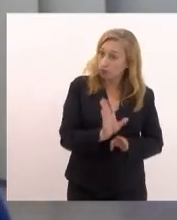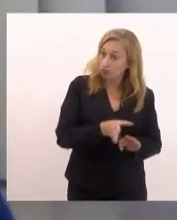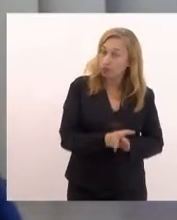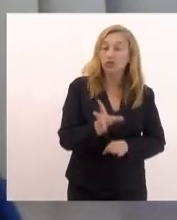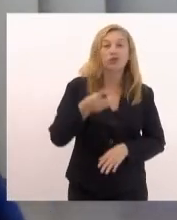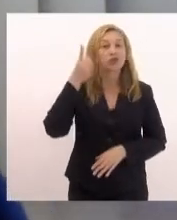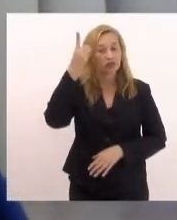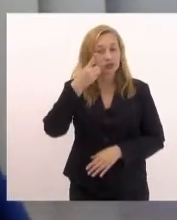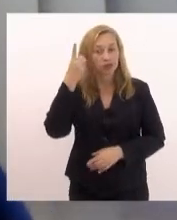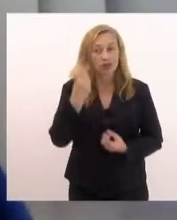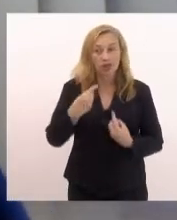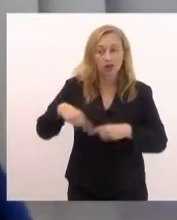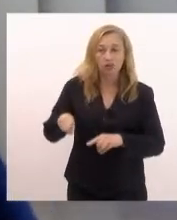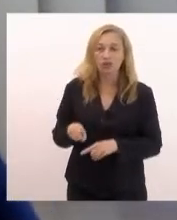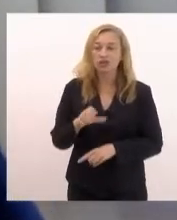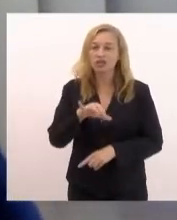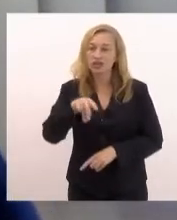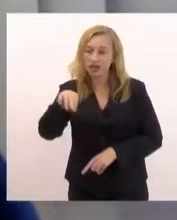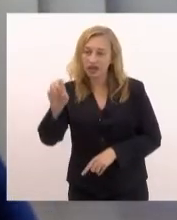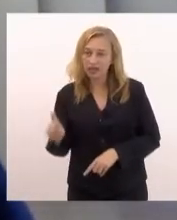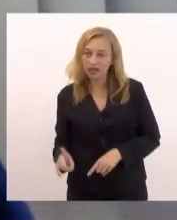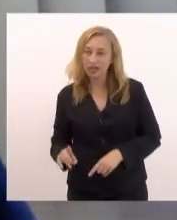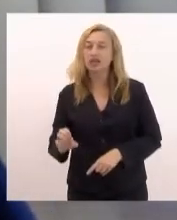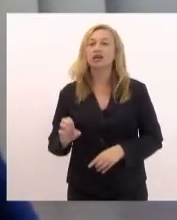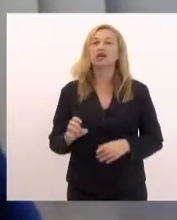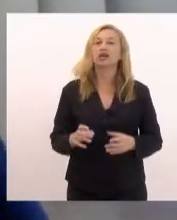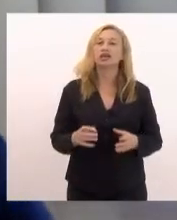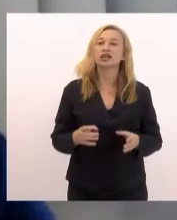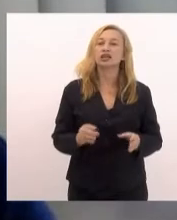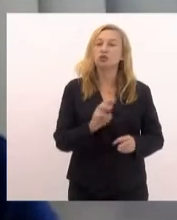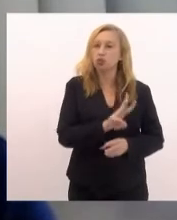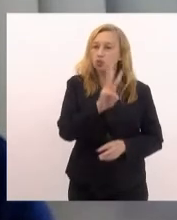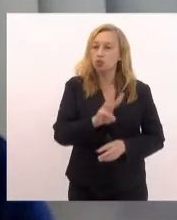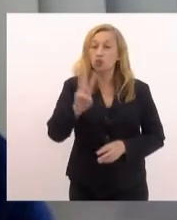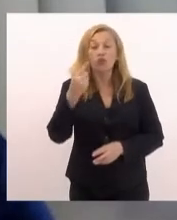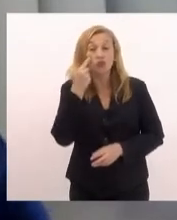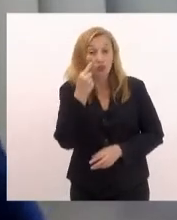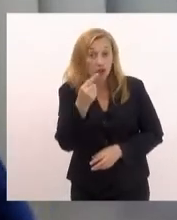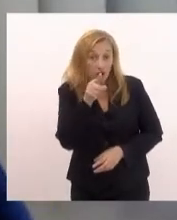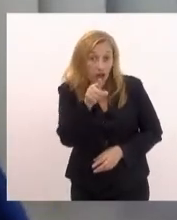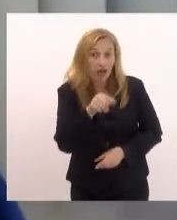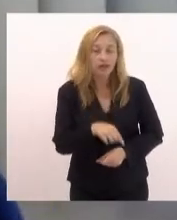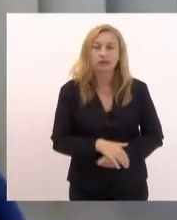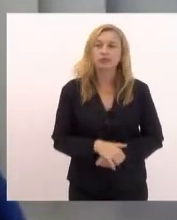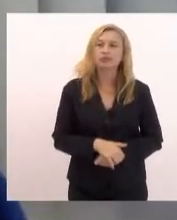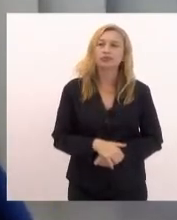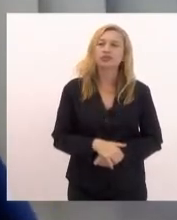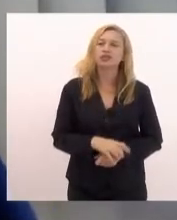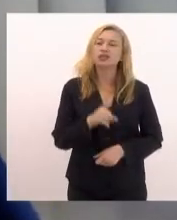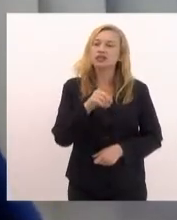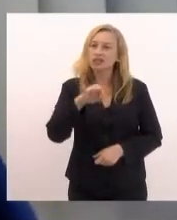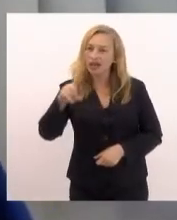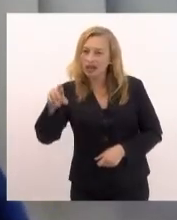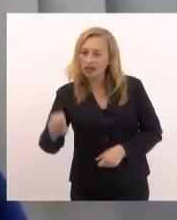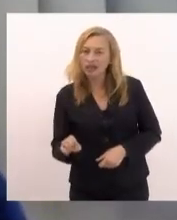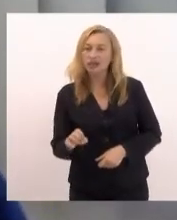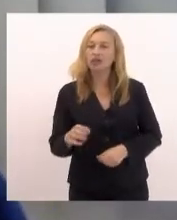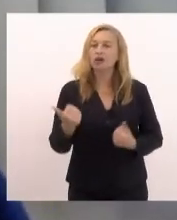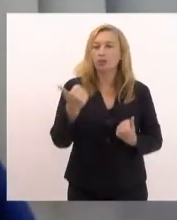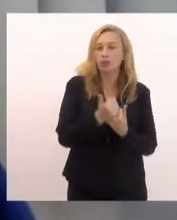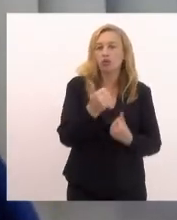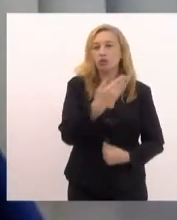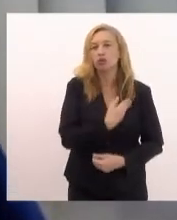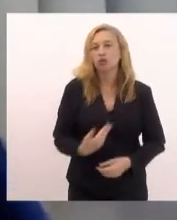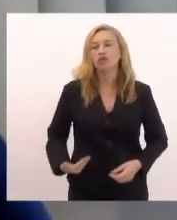que querem atacar o SEAGE, entrar na página do SEAGE, vão ver, por exemplo, que o SEAGE tem apoio do governo federal,